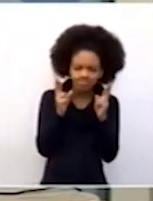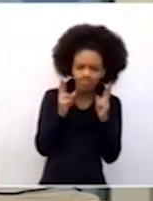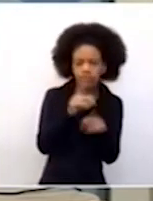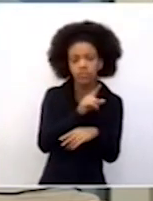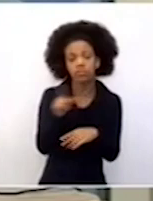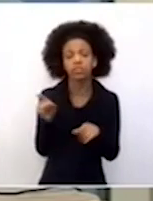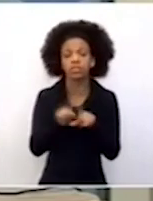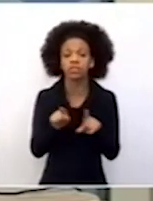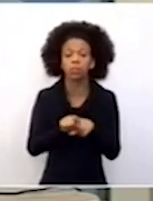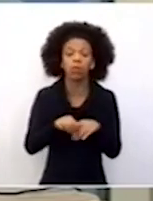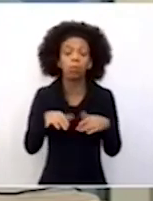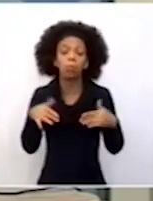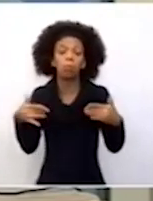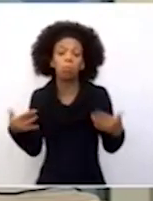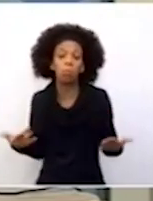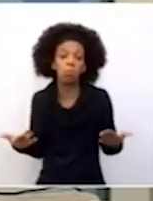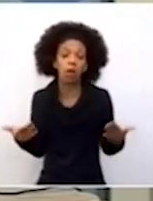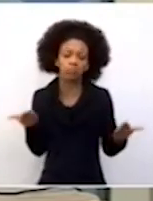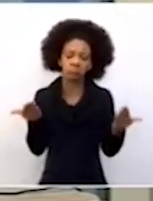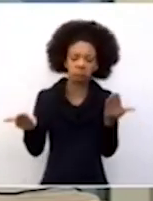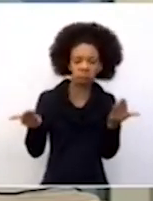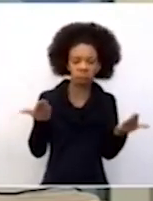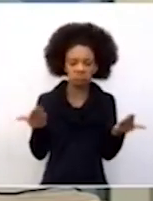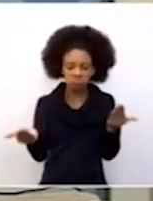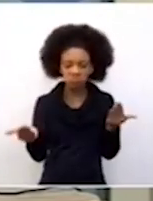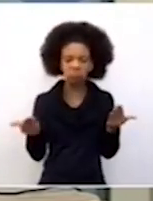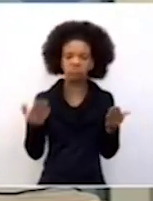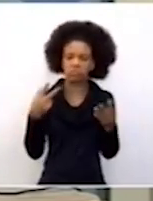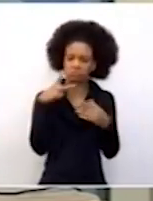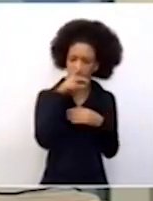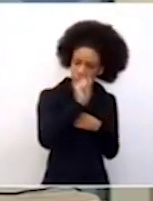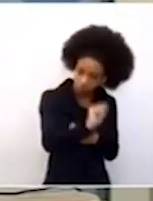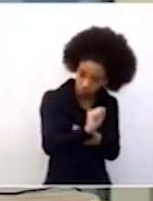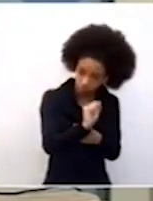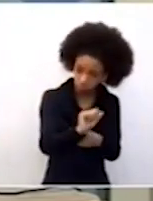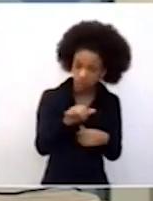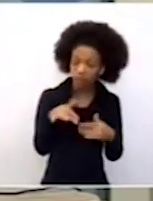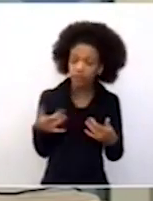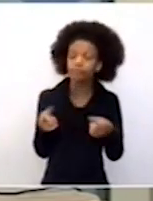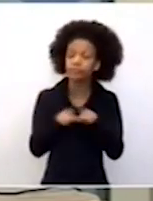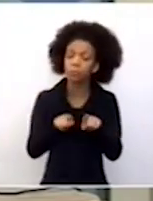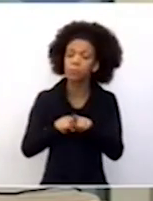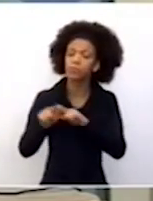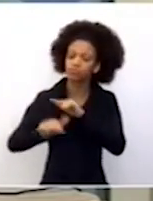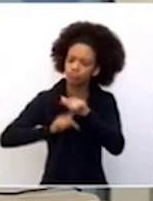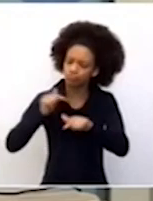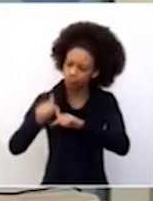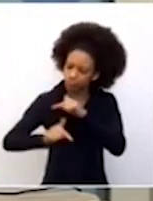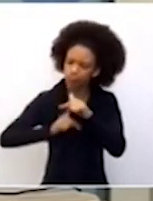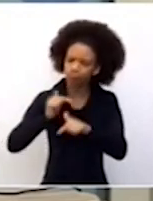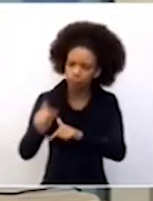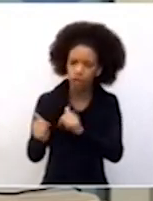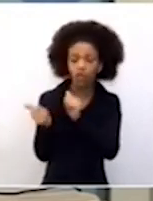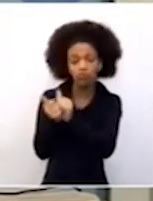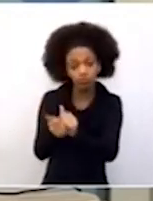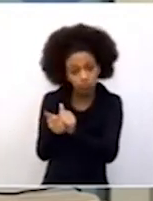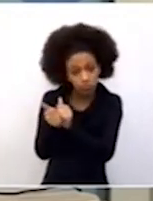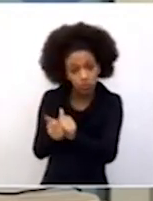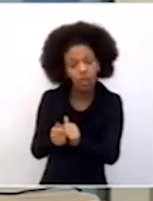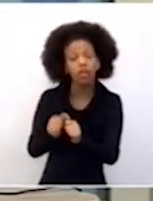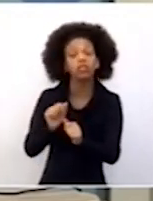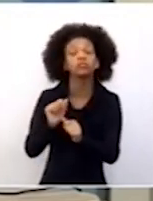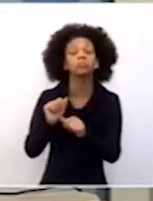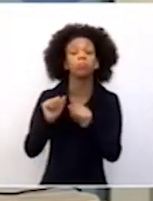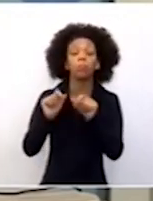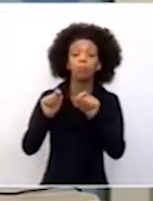Quais as suas impressões, quais suas intencionalidades, e assim nós trabalhamos de forma colaborativa, que nós podemos